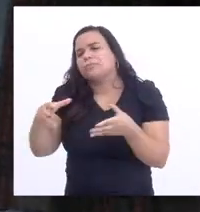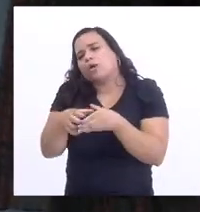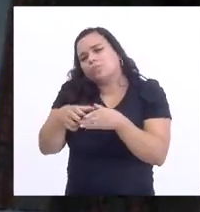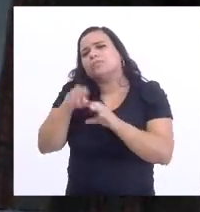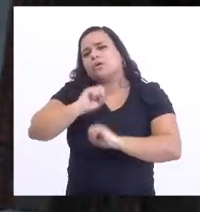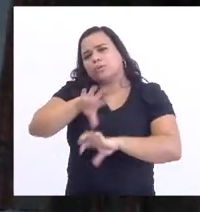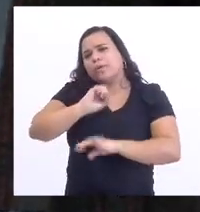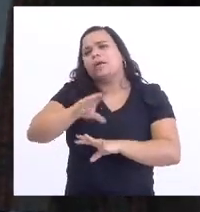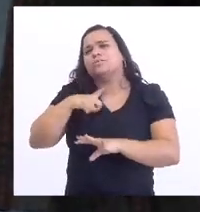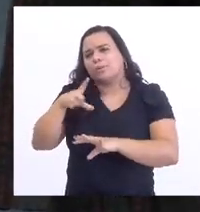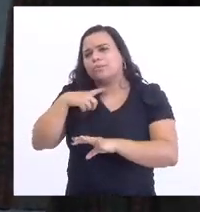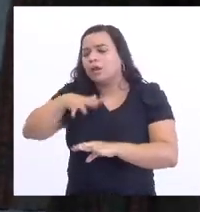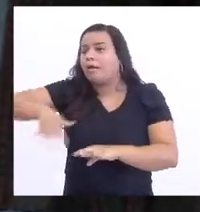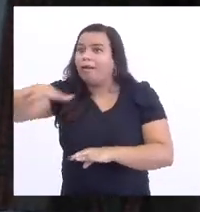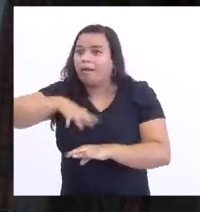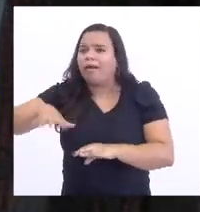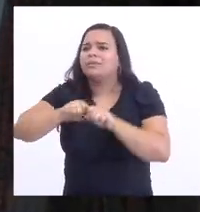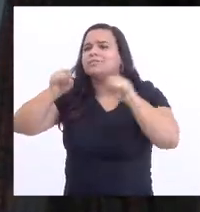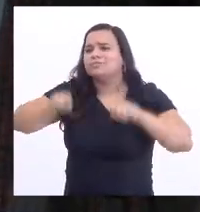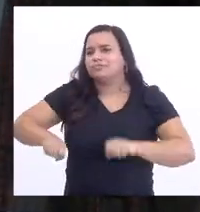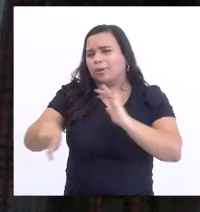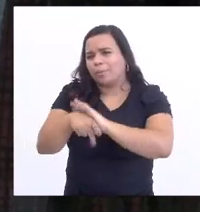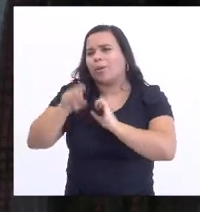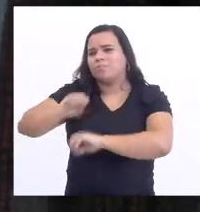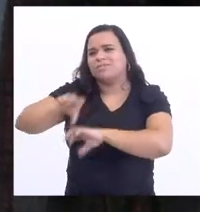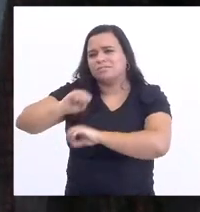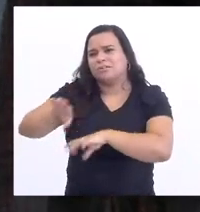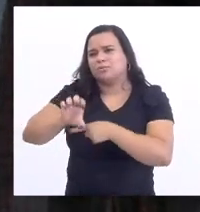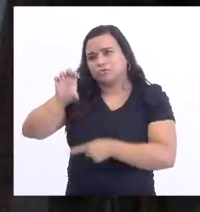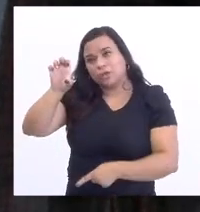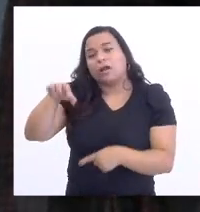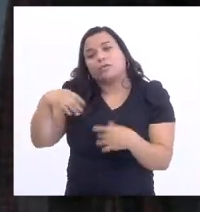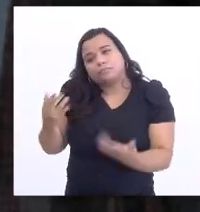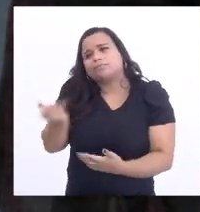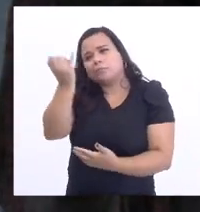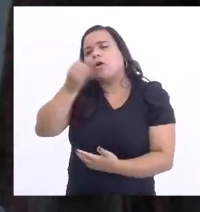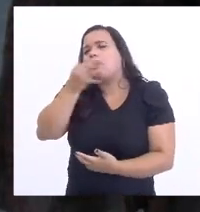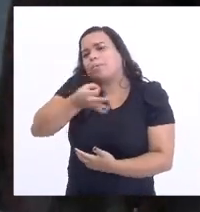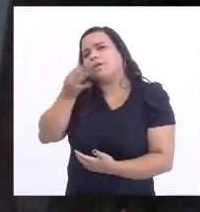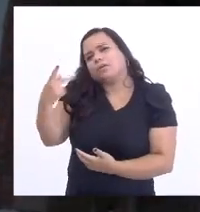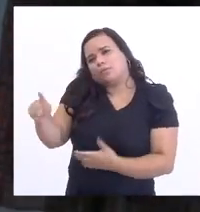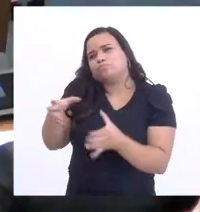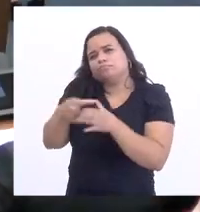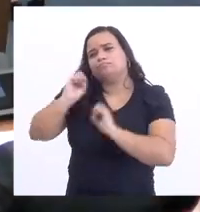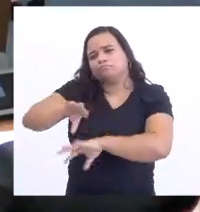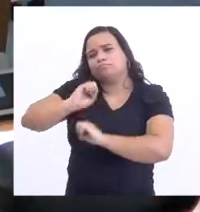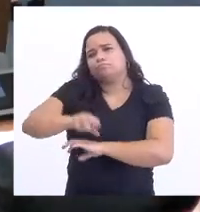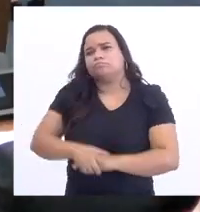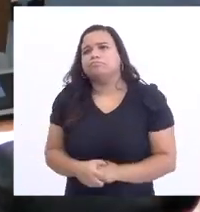aborda tudo referente ao sistema estadual de ensino, é importante o parecer da Comissão de Educação.